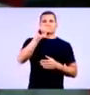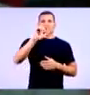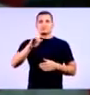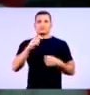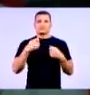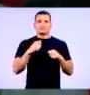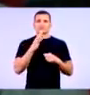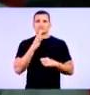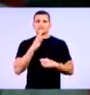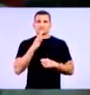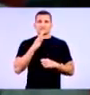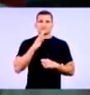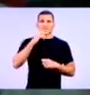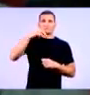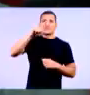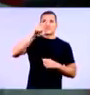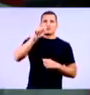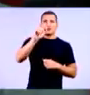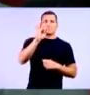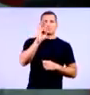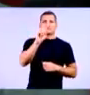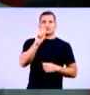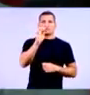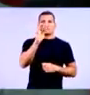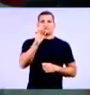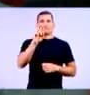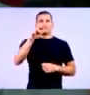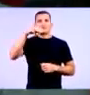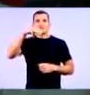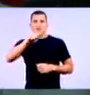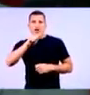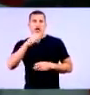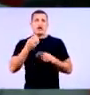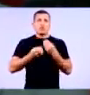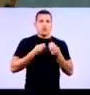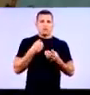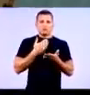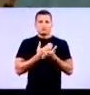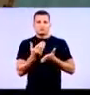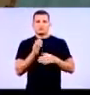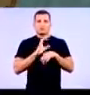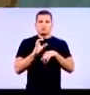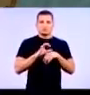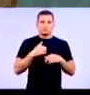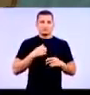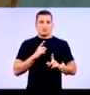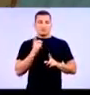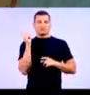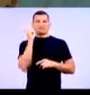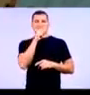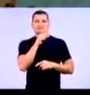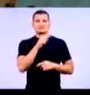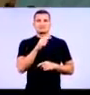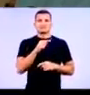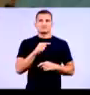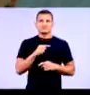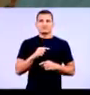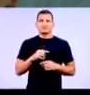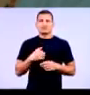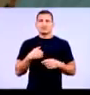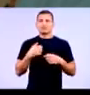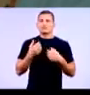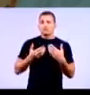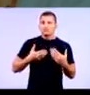da plataforma. Como que eu vou iniciar o meu curso? Não é um bicho de 7 cabeças. Você